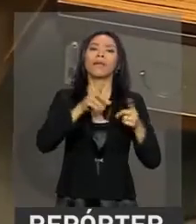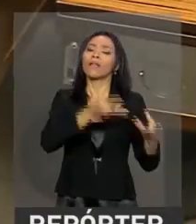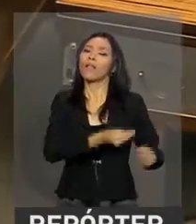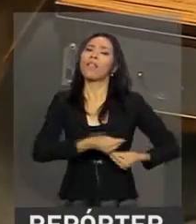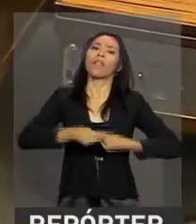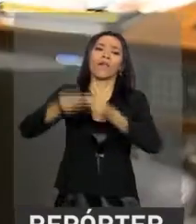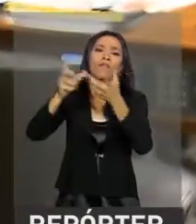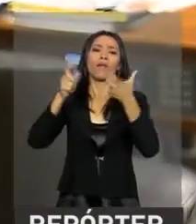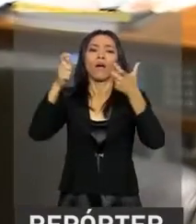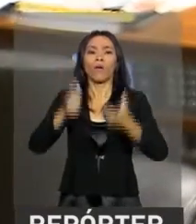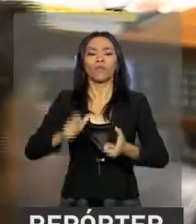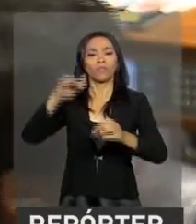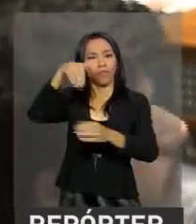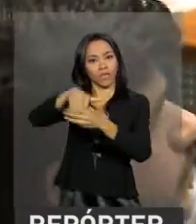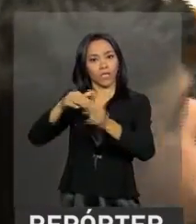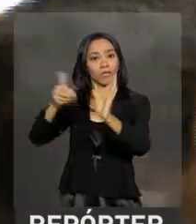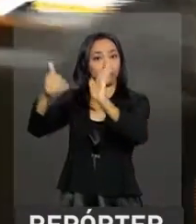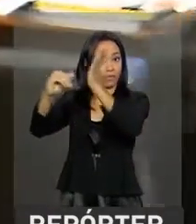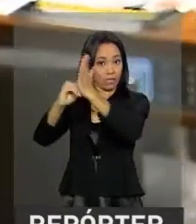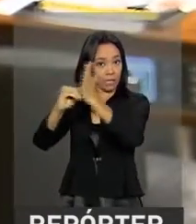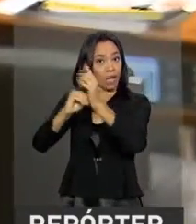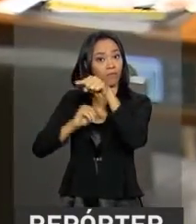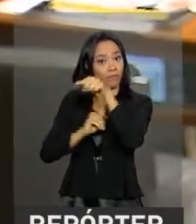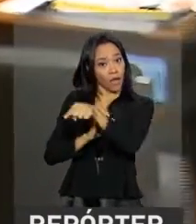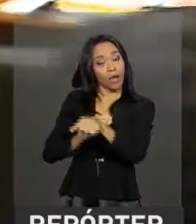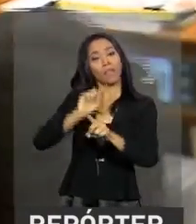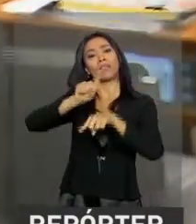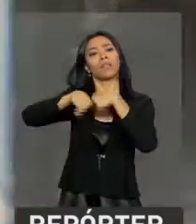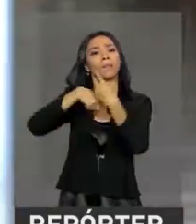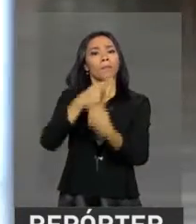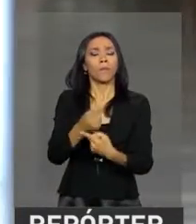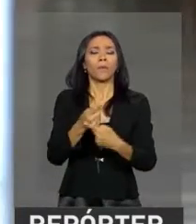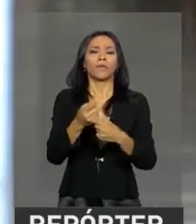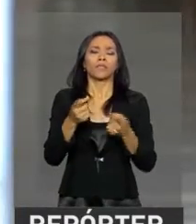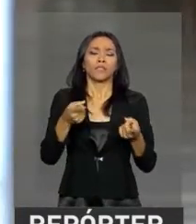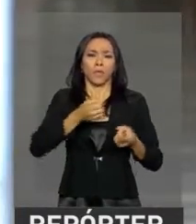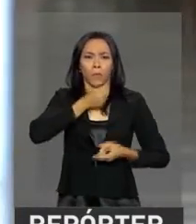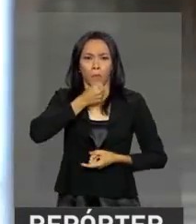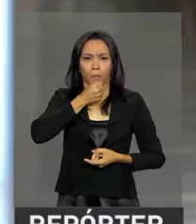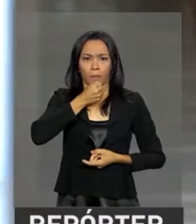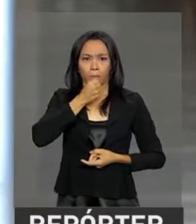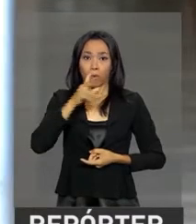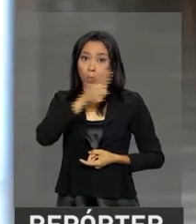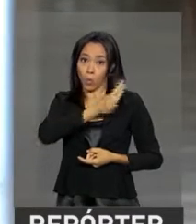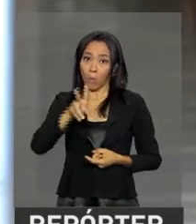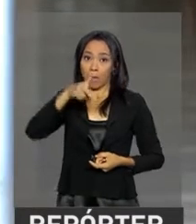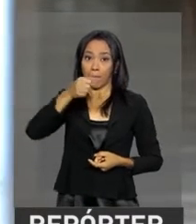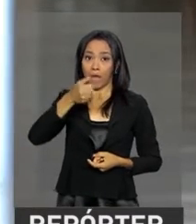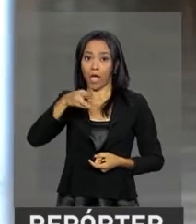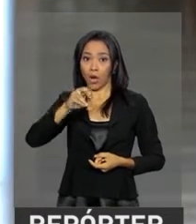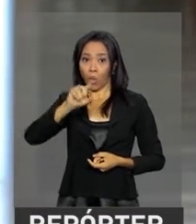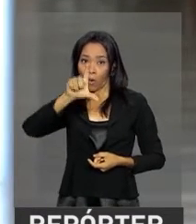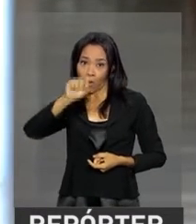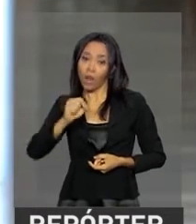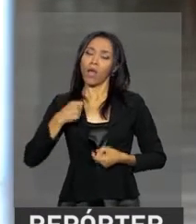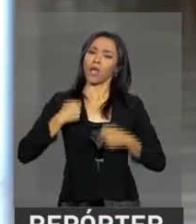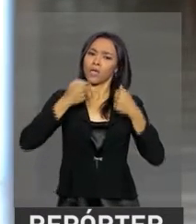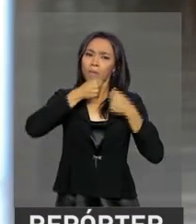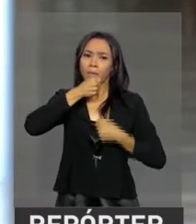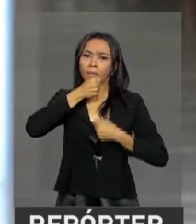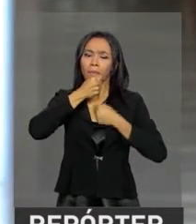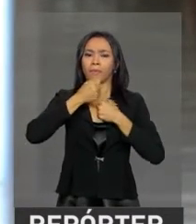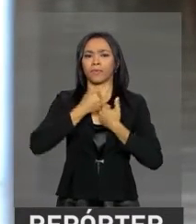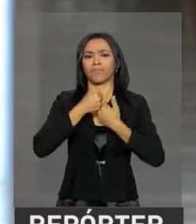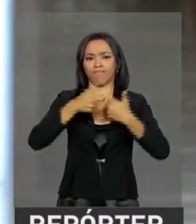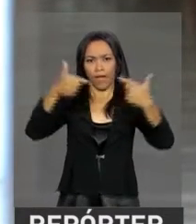no senado federal logo após a aprovação na câmara o porta voz da presidência da república alexandre paula conversou com jornalistas aqui